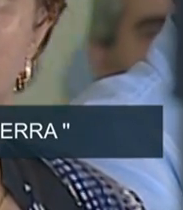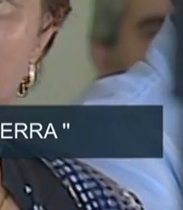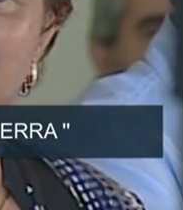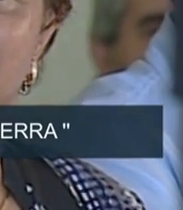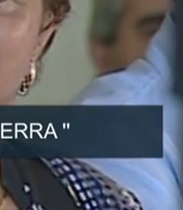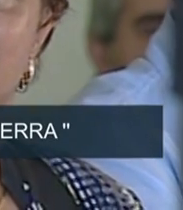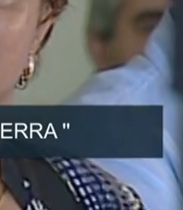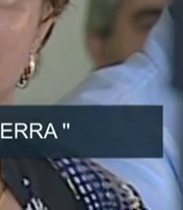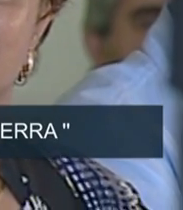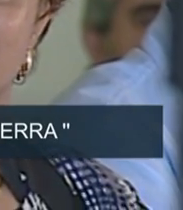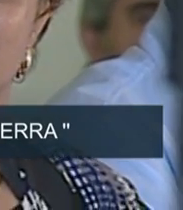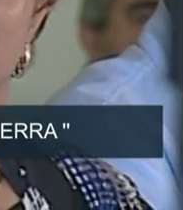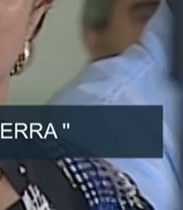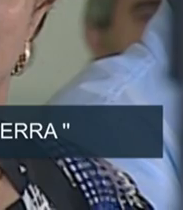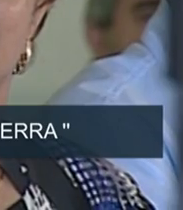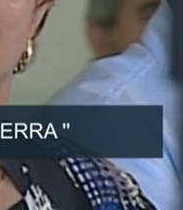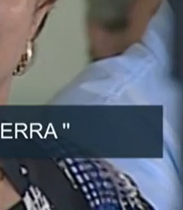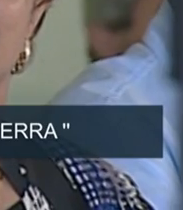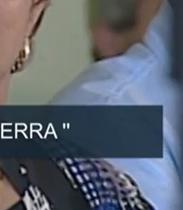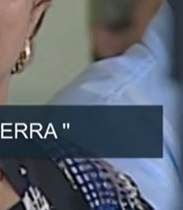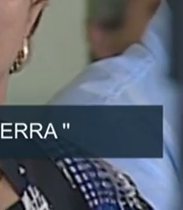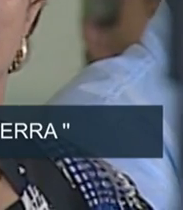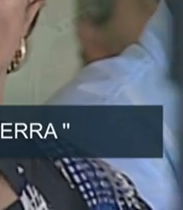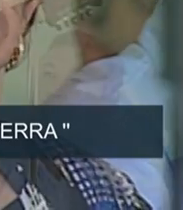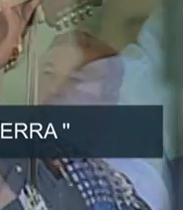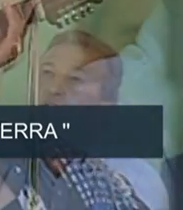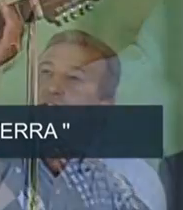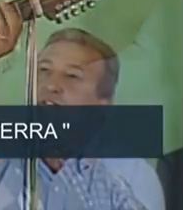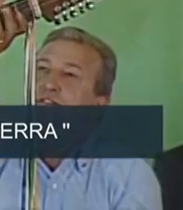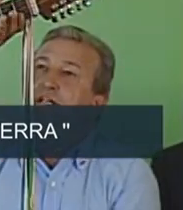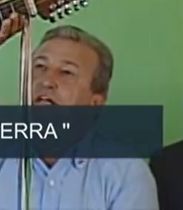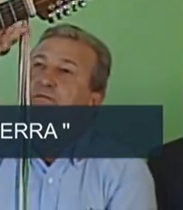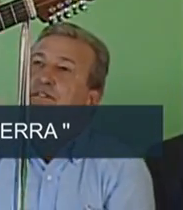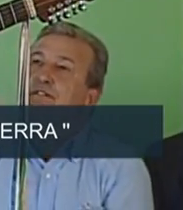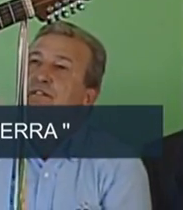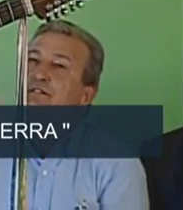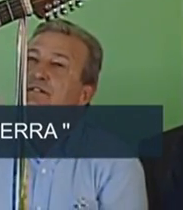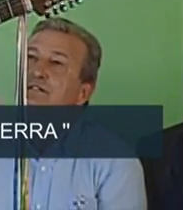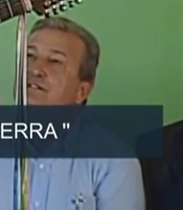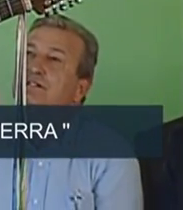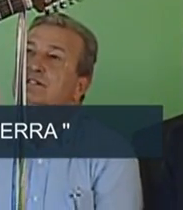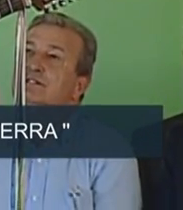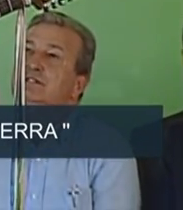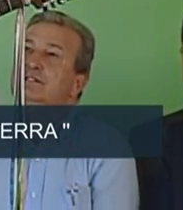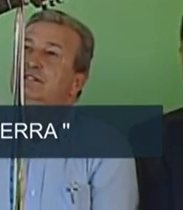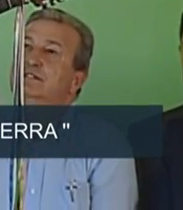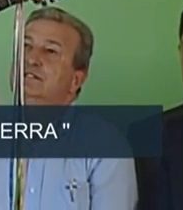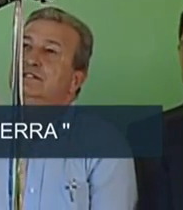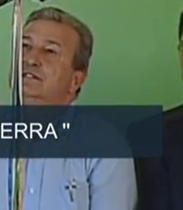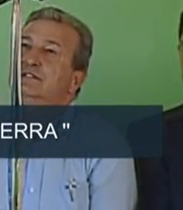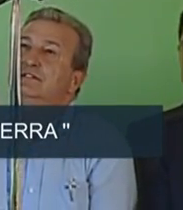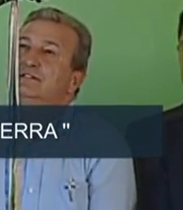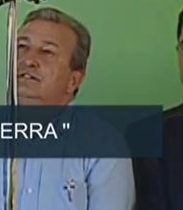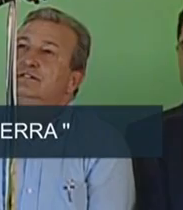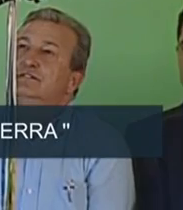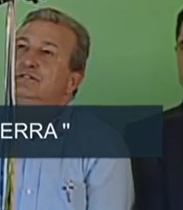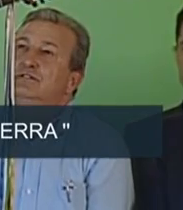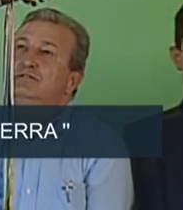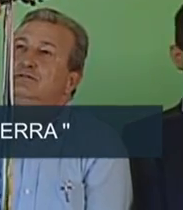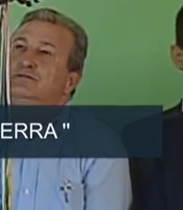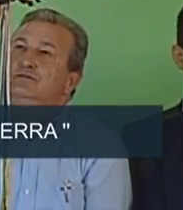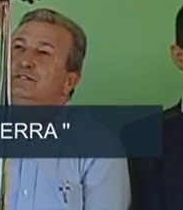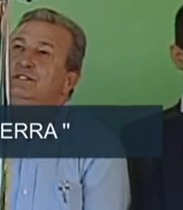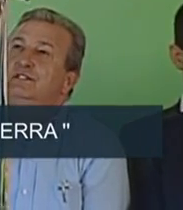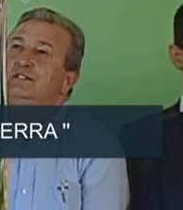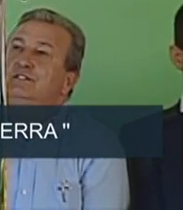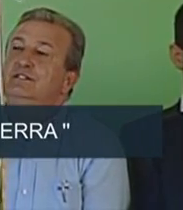demais. Hoje me sinto mais forte, mais feliz, quem sabe eu só levo a certeza de de que muito pouco